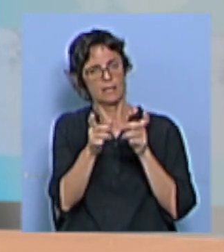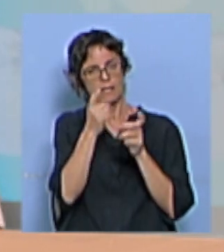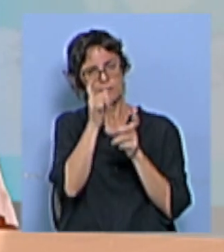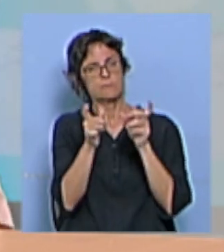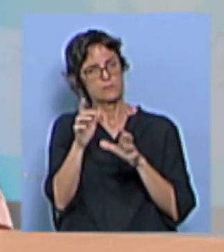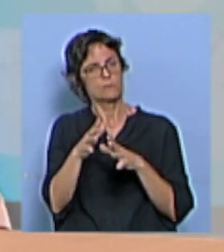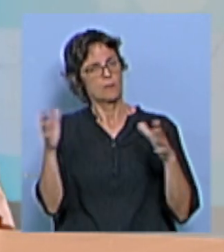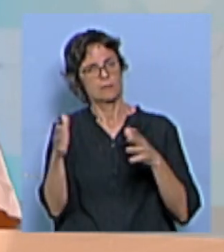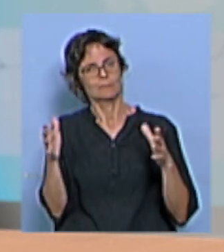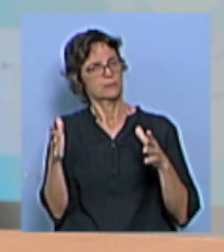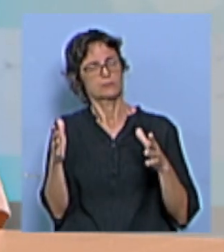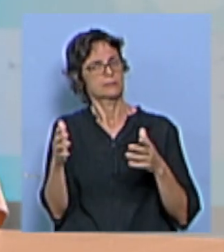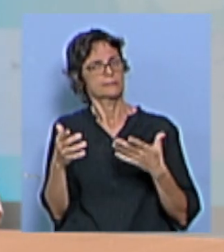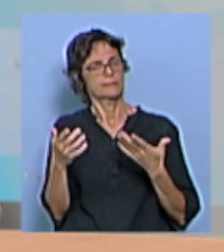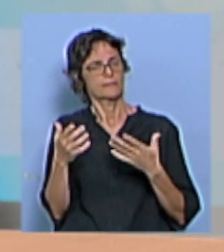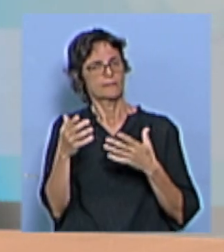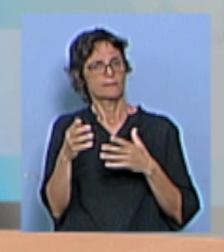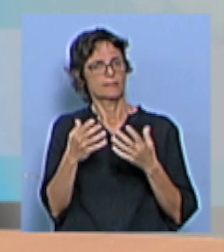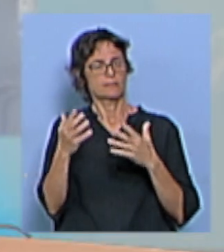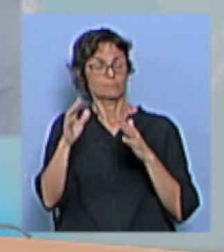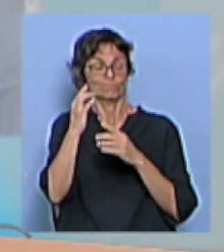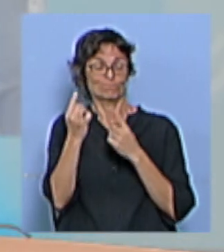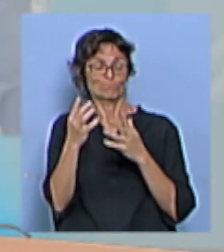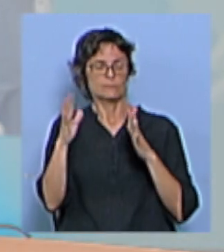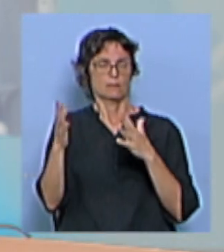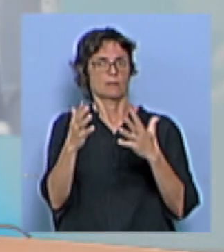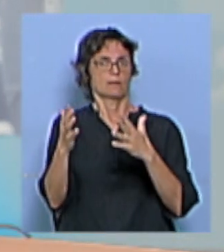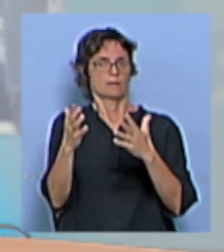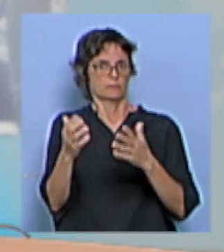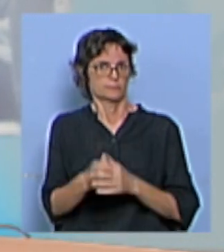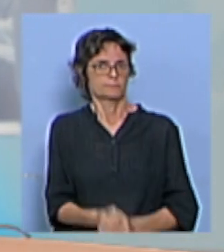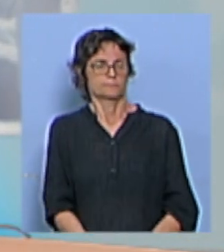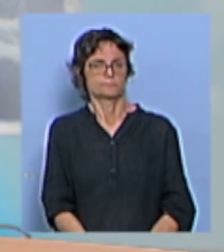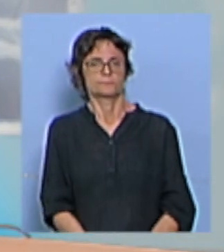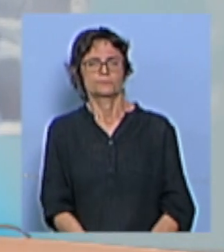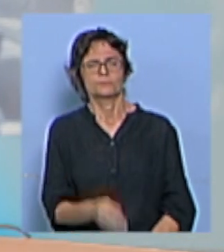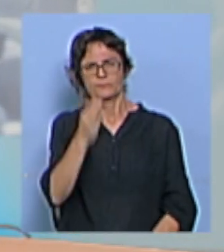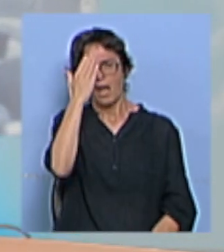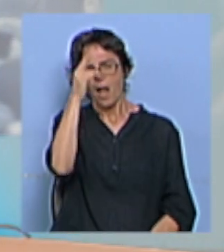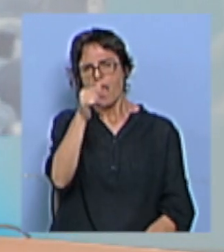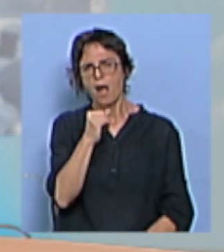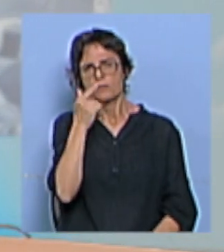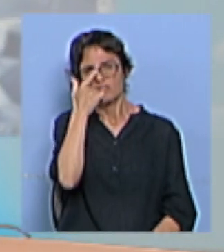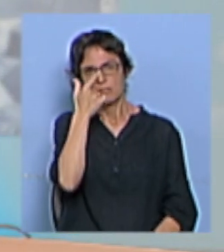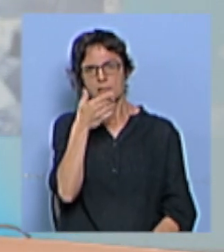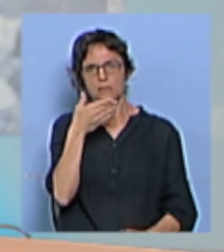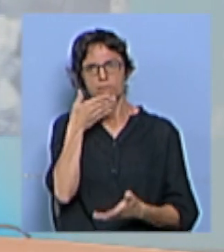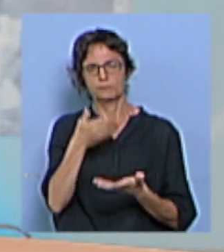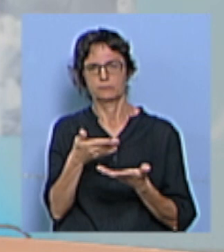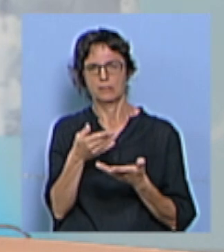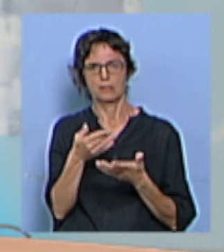mais positivo. E acha que esta experiência de repentinamente nos sentirmos